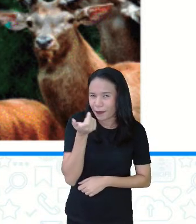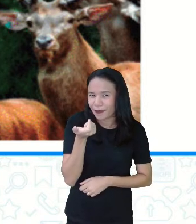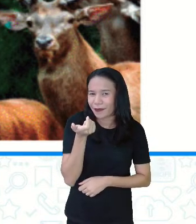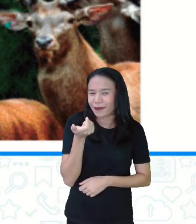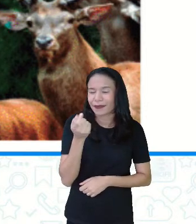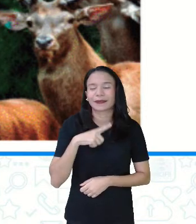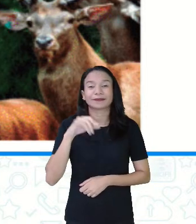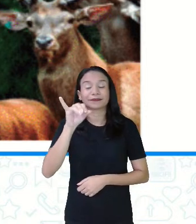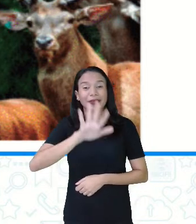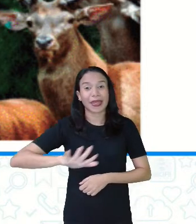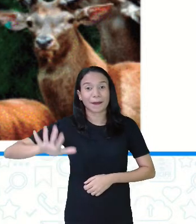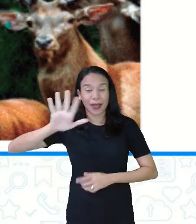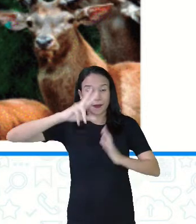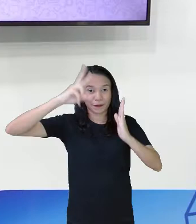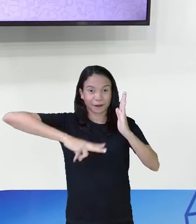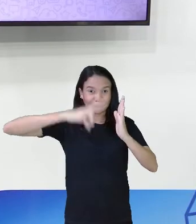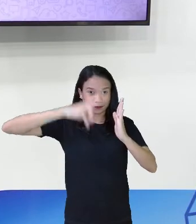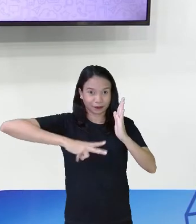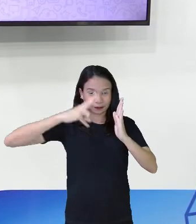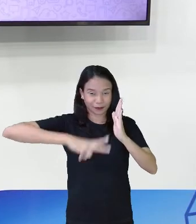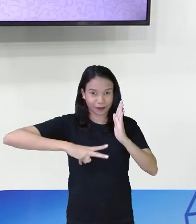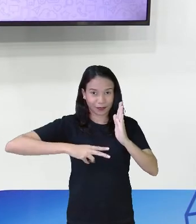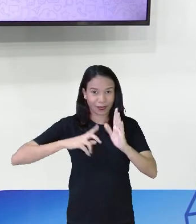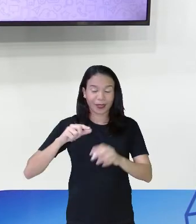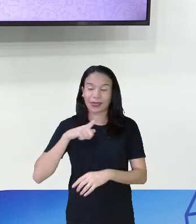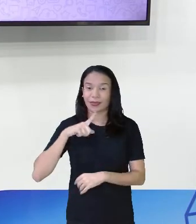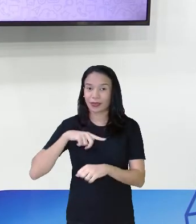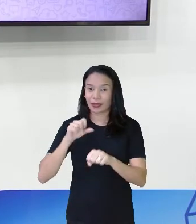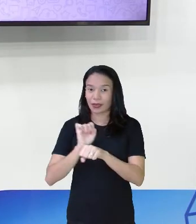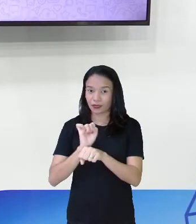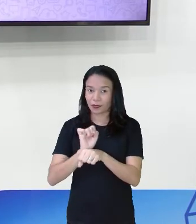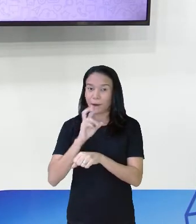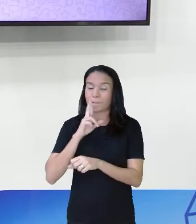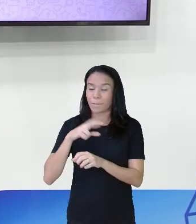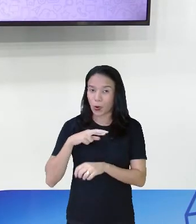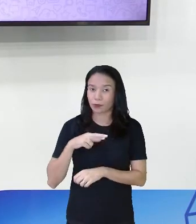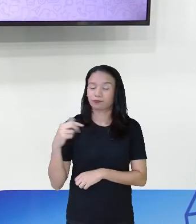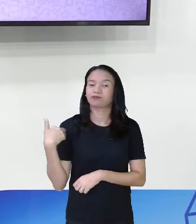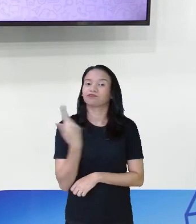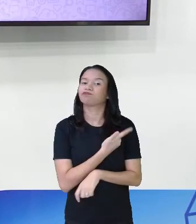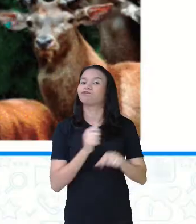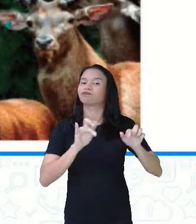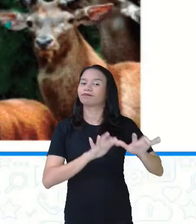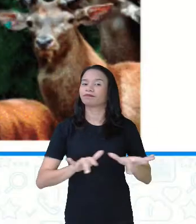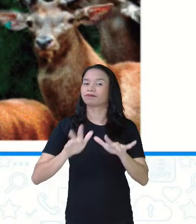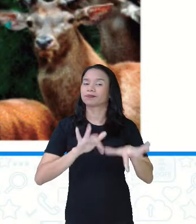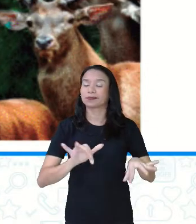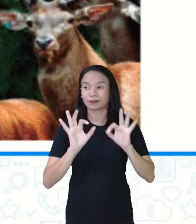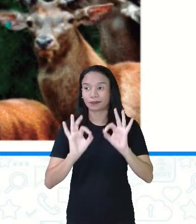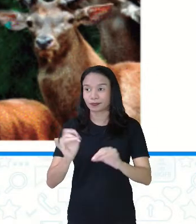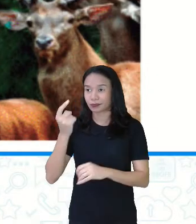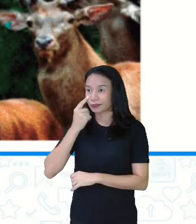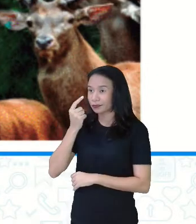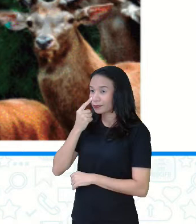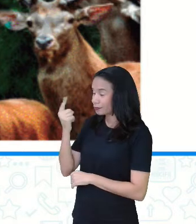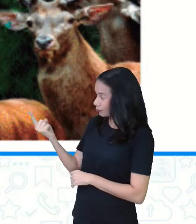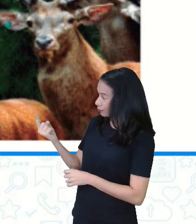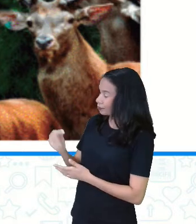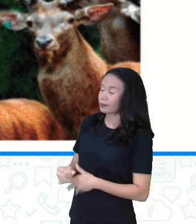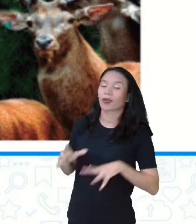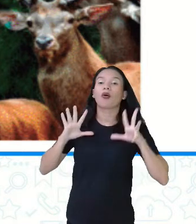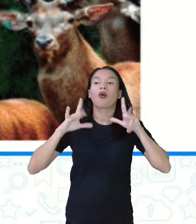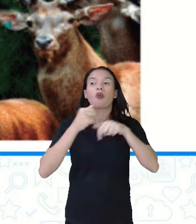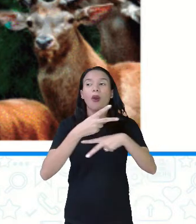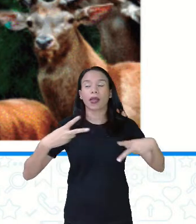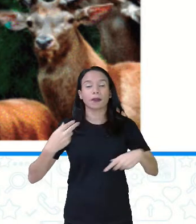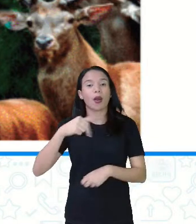imagem aí, eu vou ler ela enquanto as respostas chegam para a gente no chat, tá certo? Tá aí a imagem do animal,